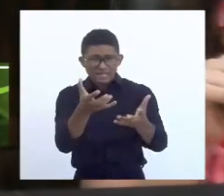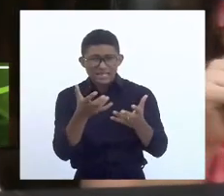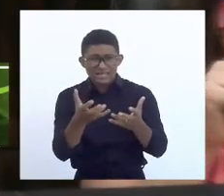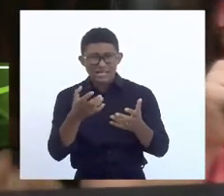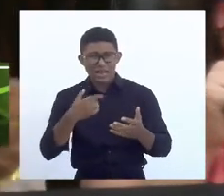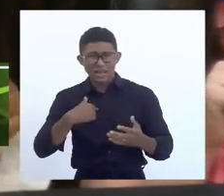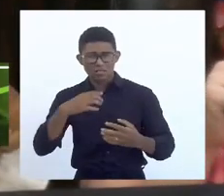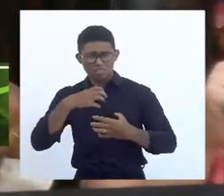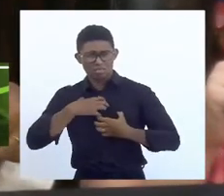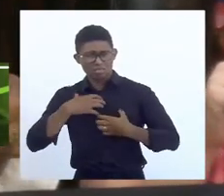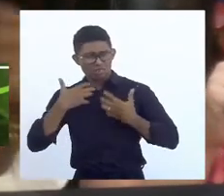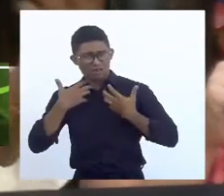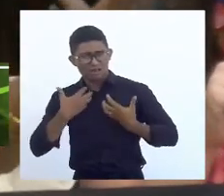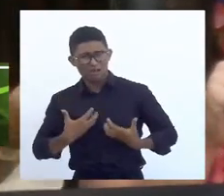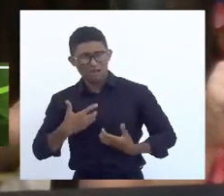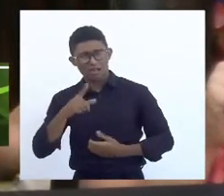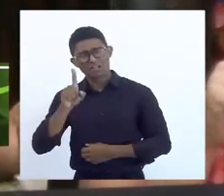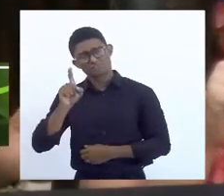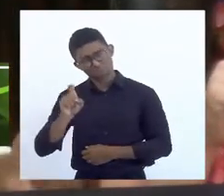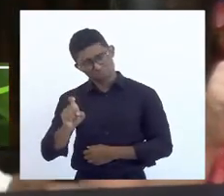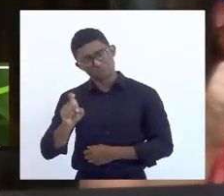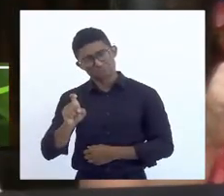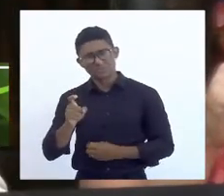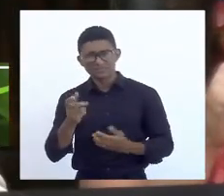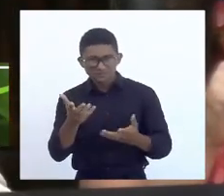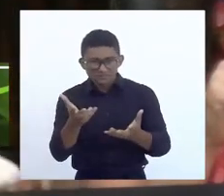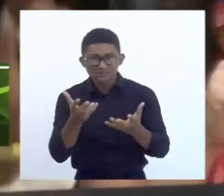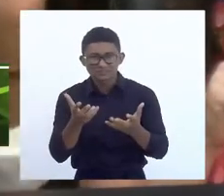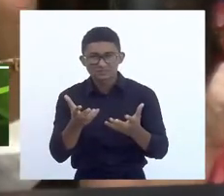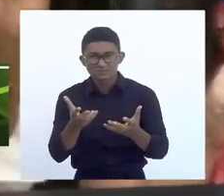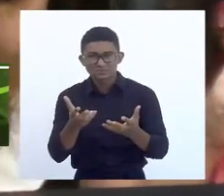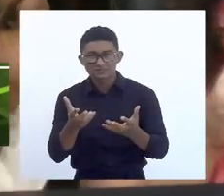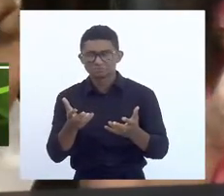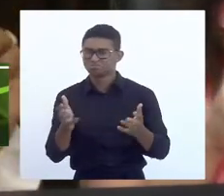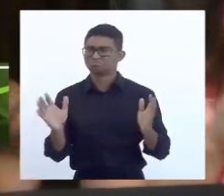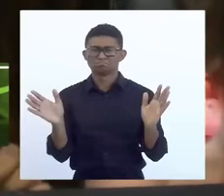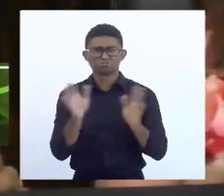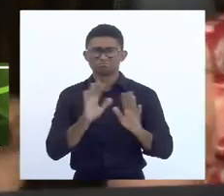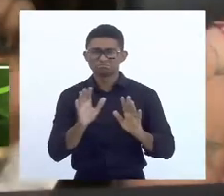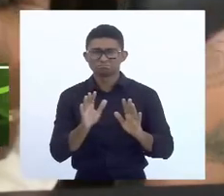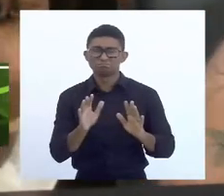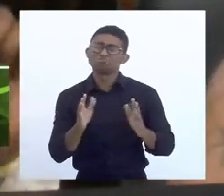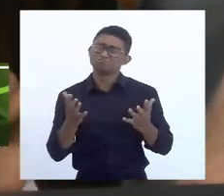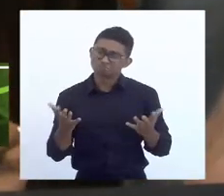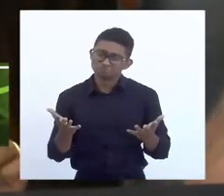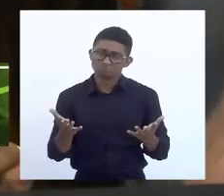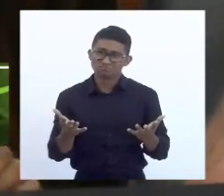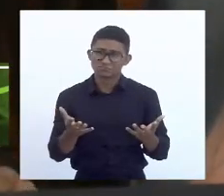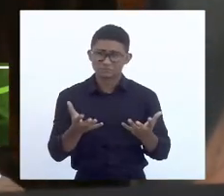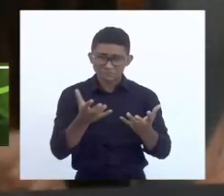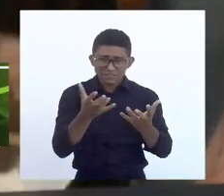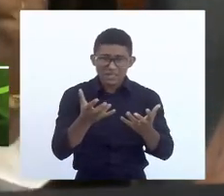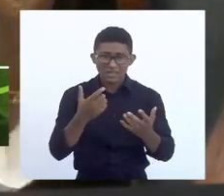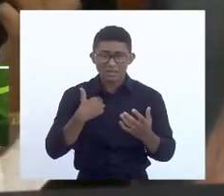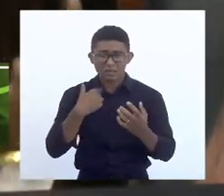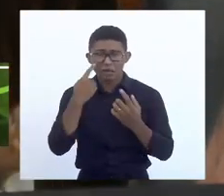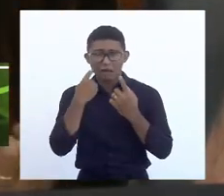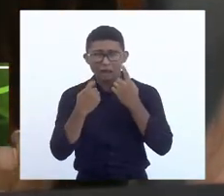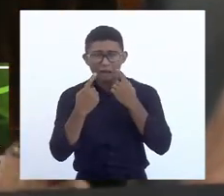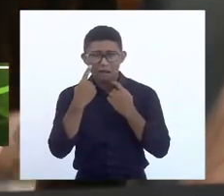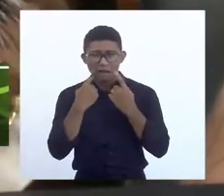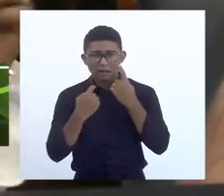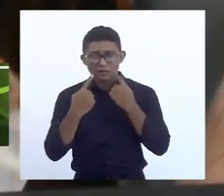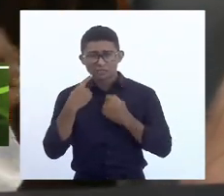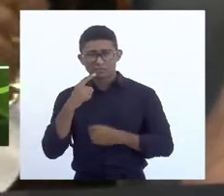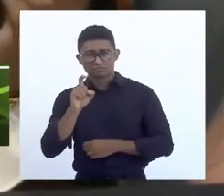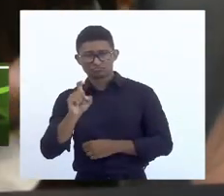abatida, cabeça baixa, olhar caído? Ombros curvados com lágrimas e com a alma